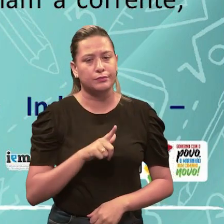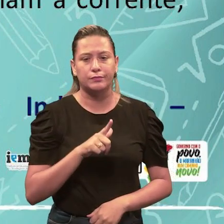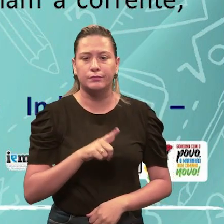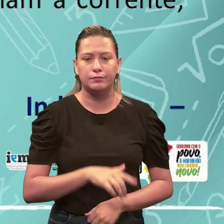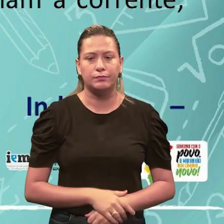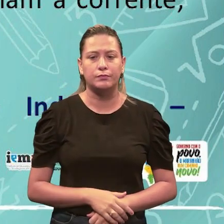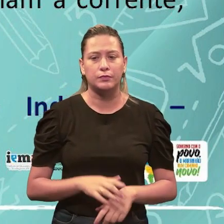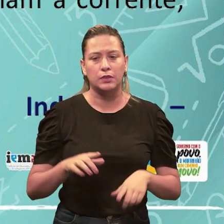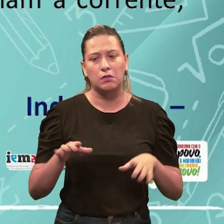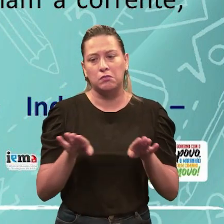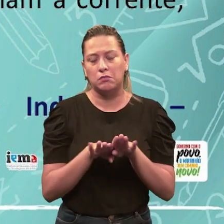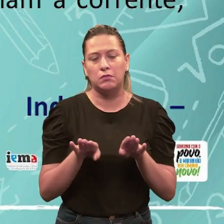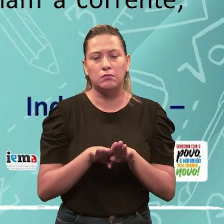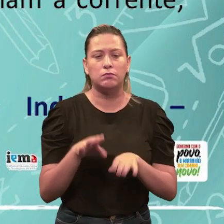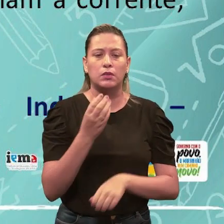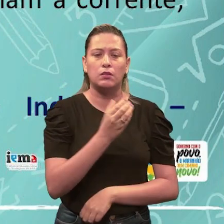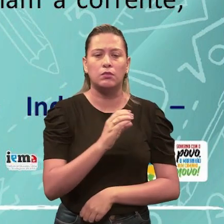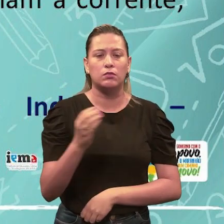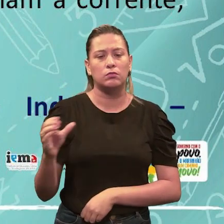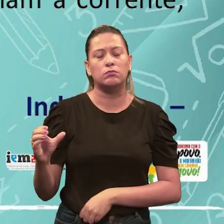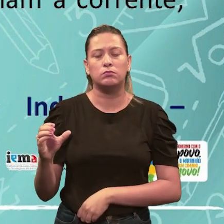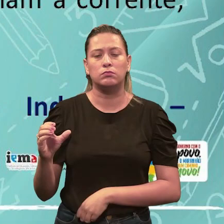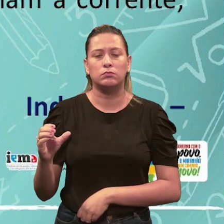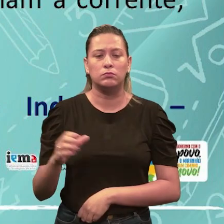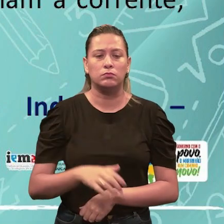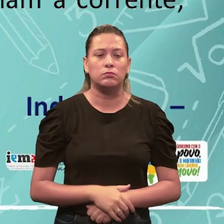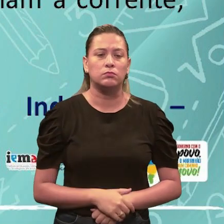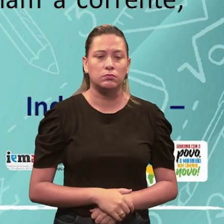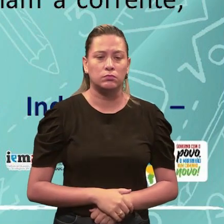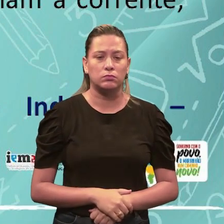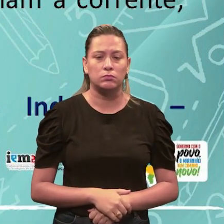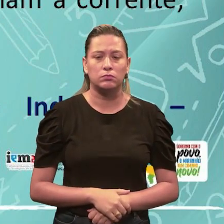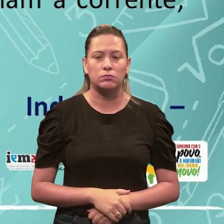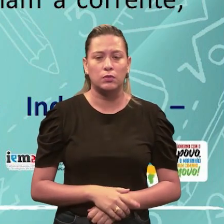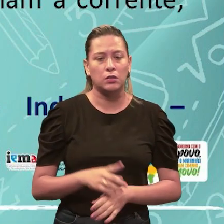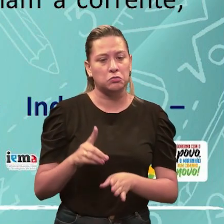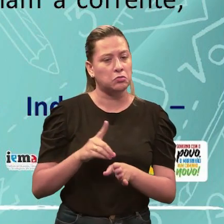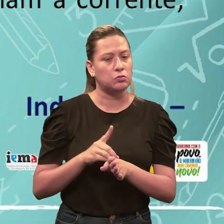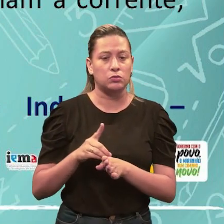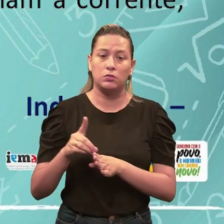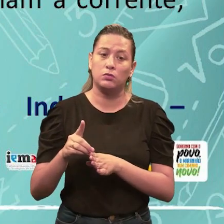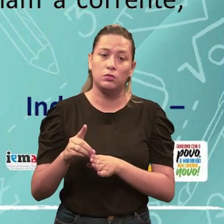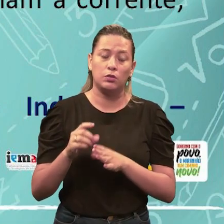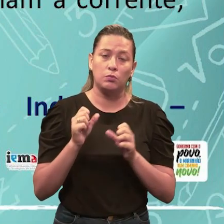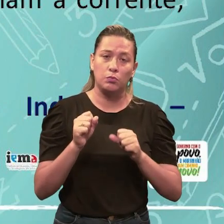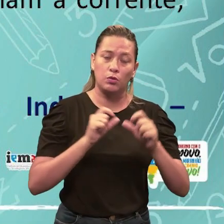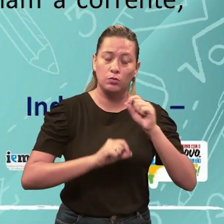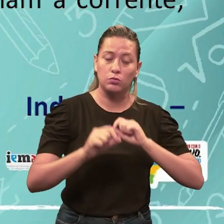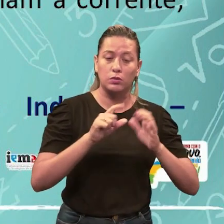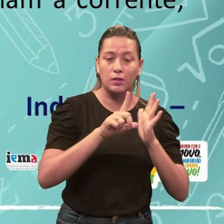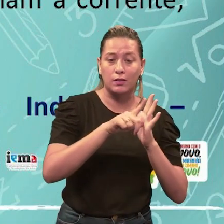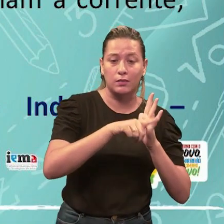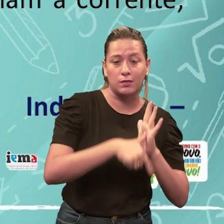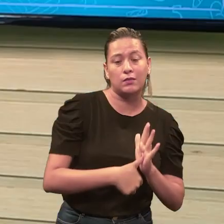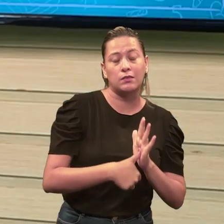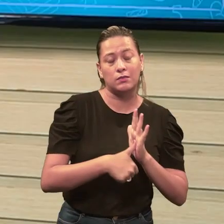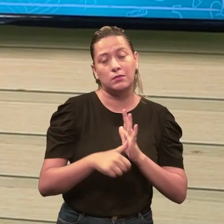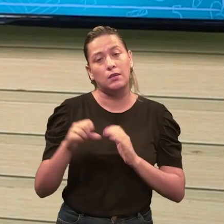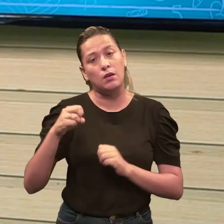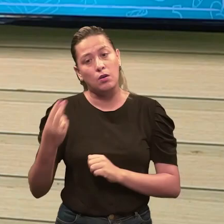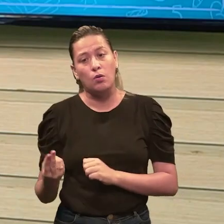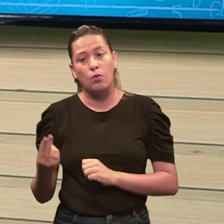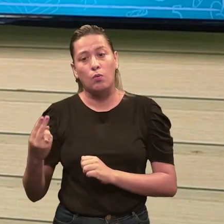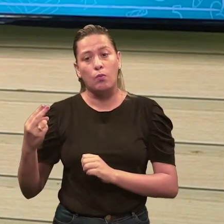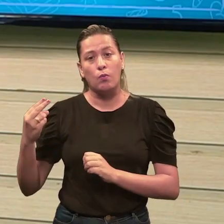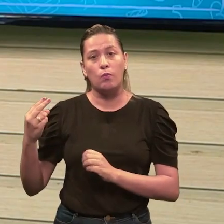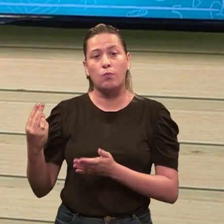amplificação e nem direcionam a corrente, embora possam retardar ou alimentá-las, tá? Esses são os passivos. Então,